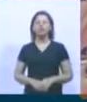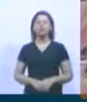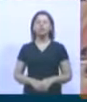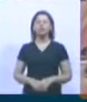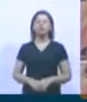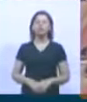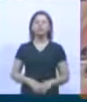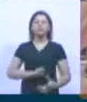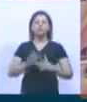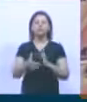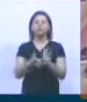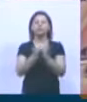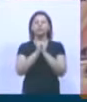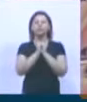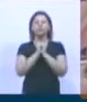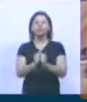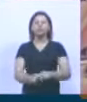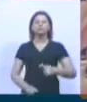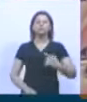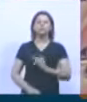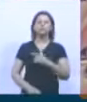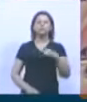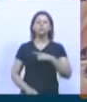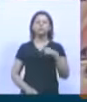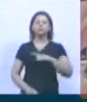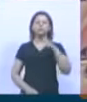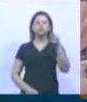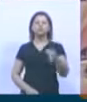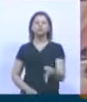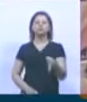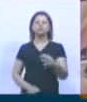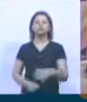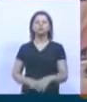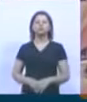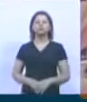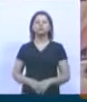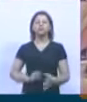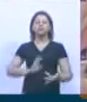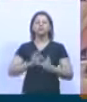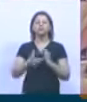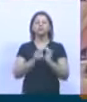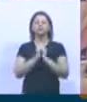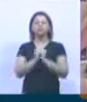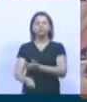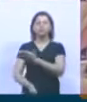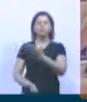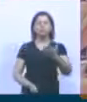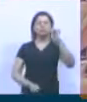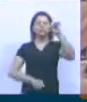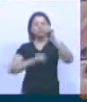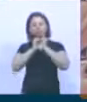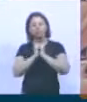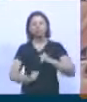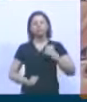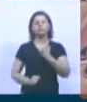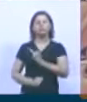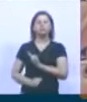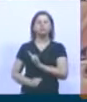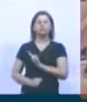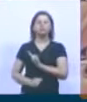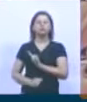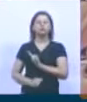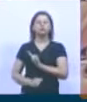meio de nós. Você tem a certeza disso? O Senhor esteja convosco. Ele está no meio